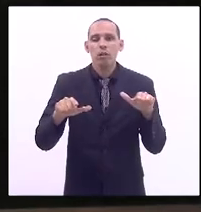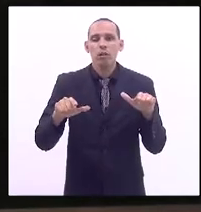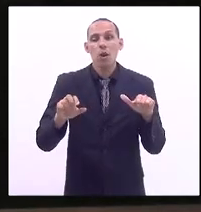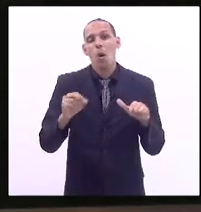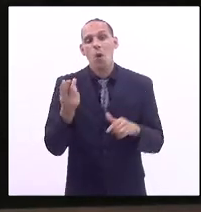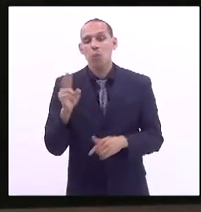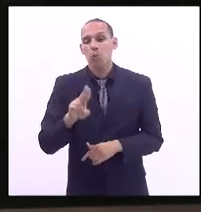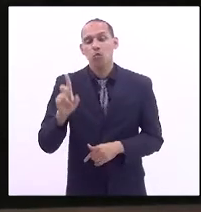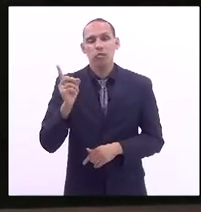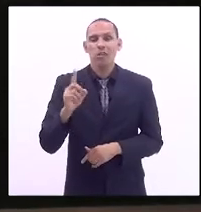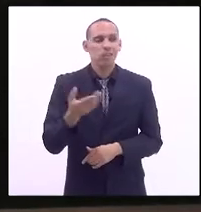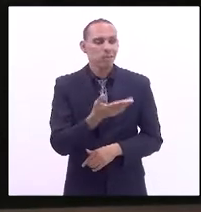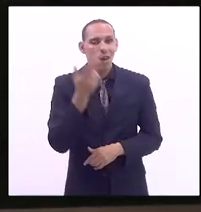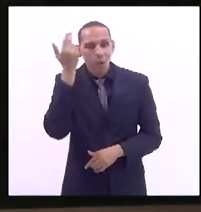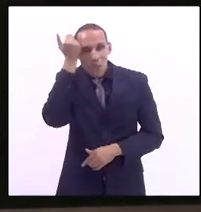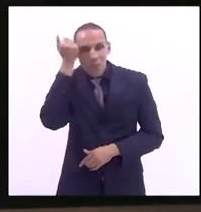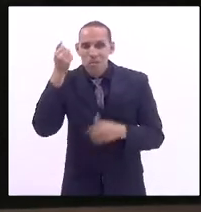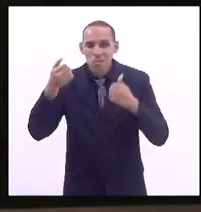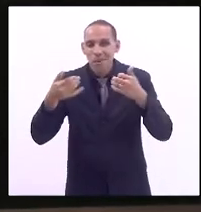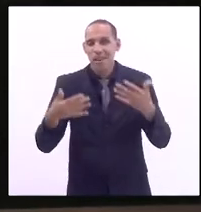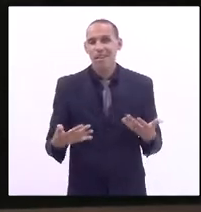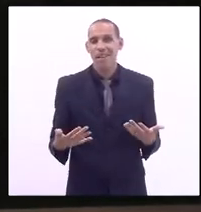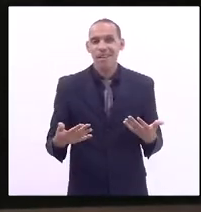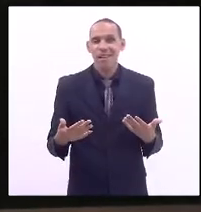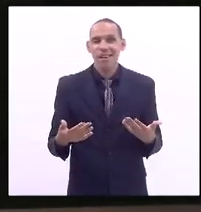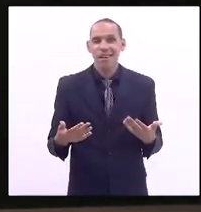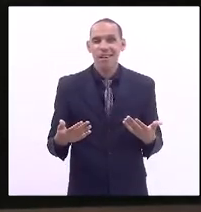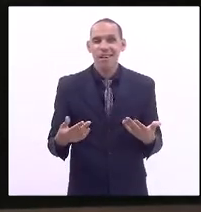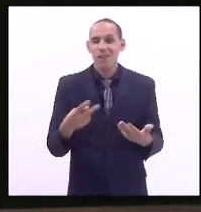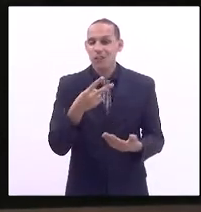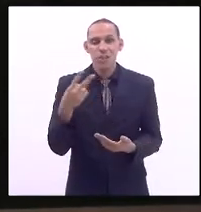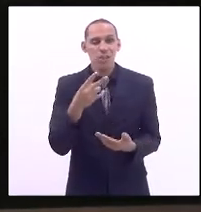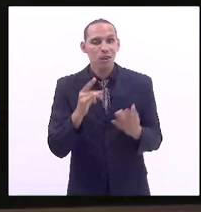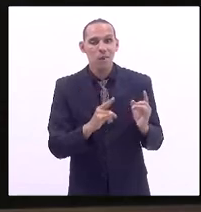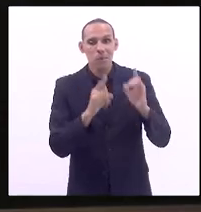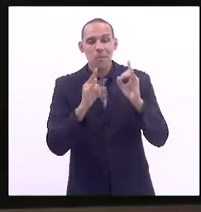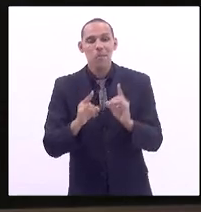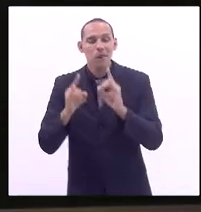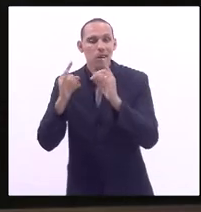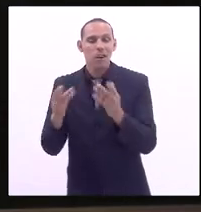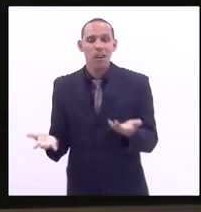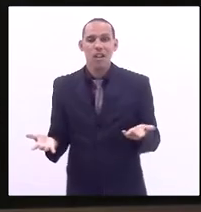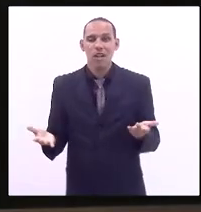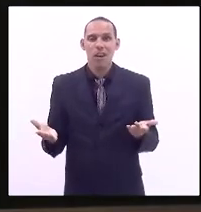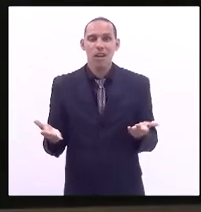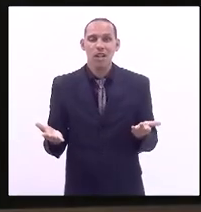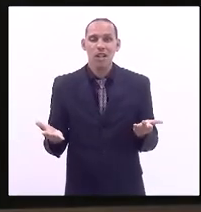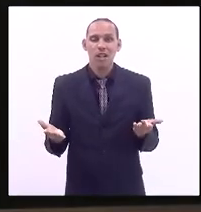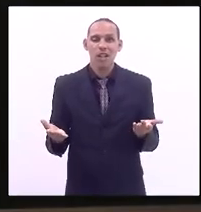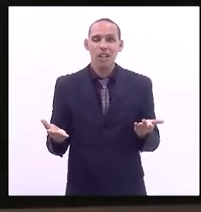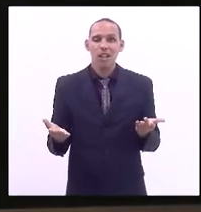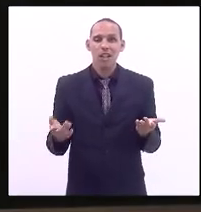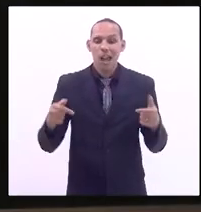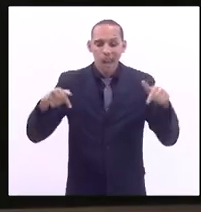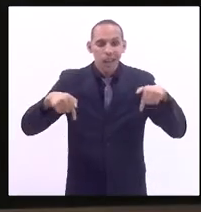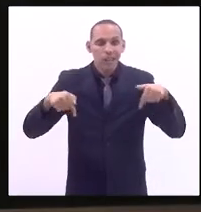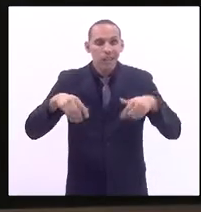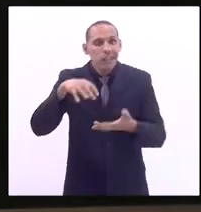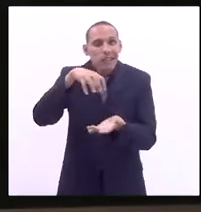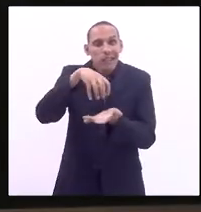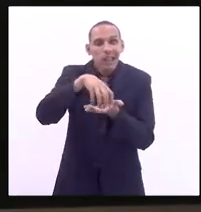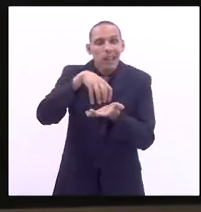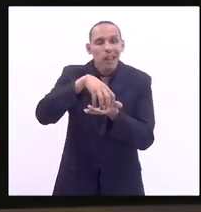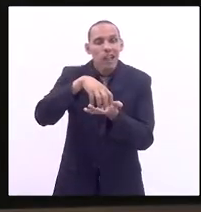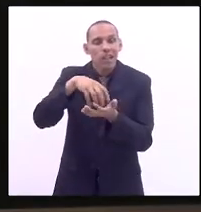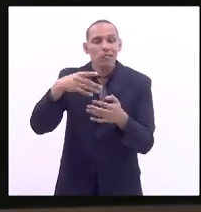Deputado Aliomar acabou de falar grande faz 22 Imóveis estão nesse circuito do centro